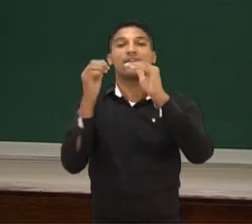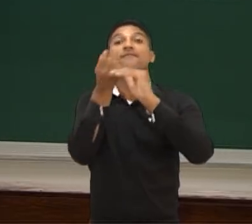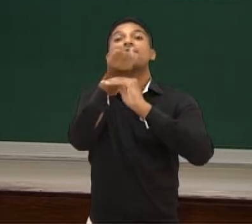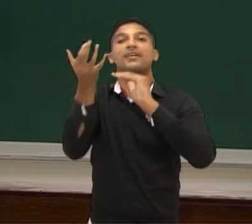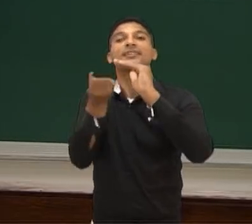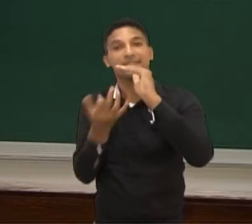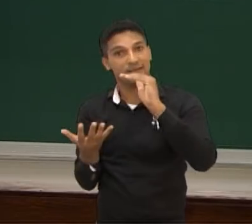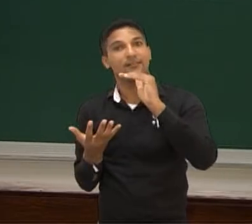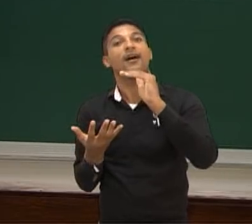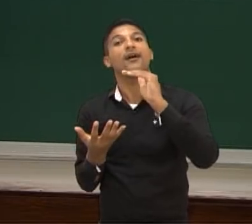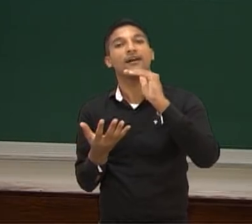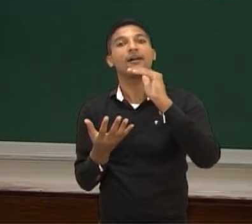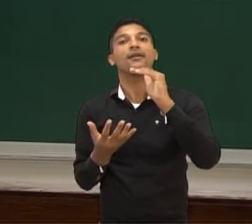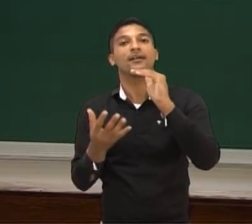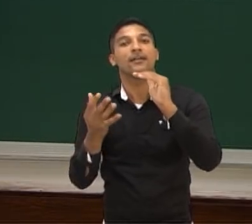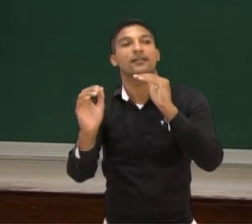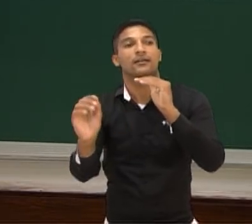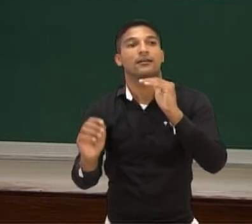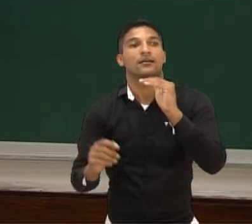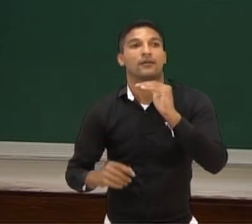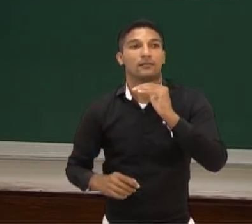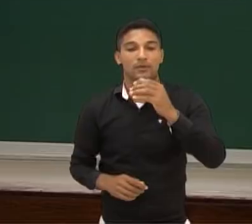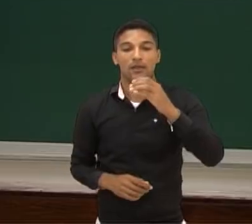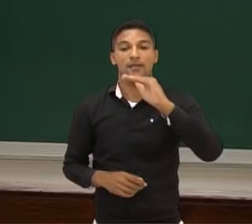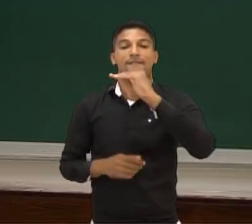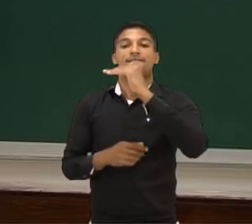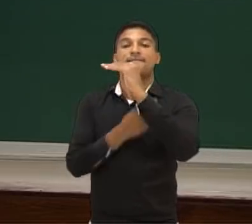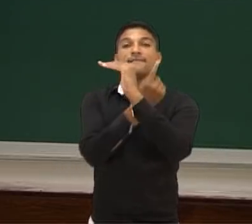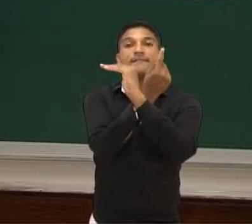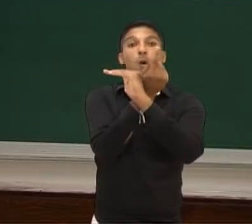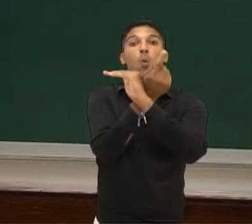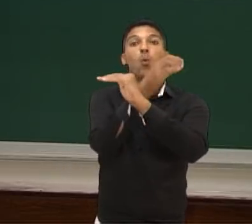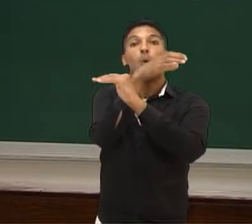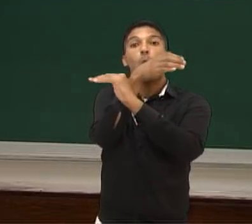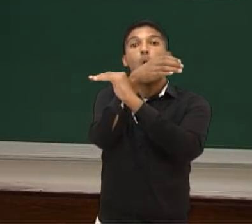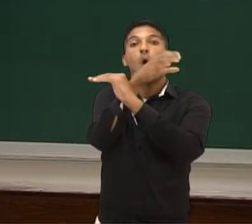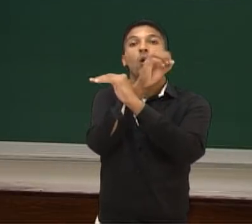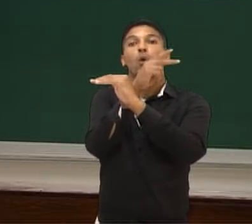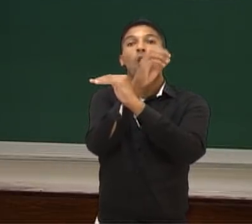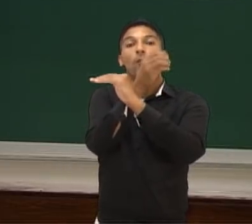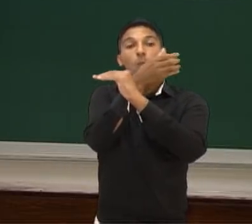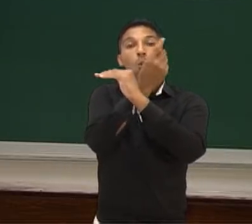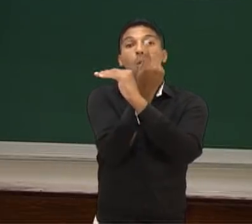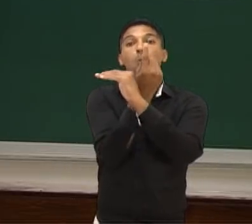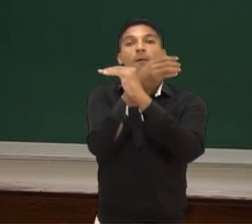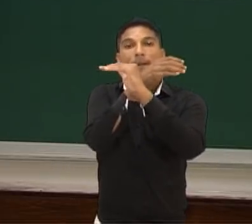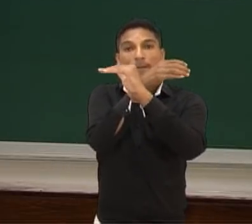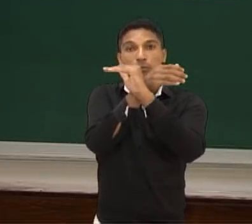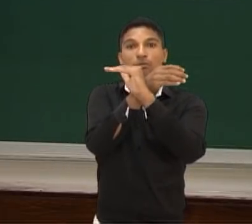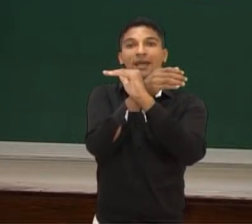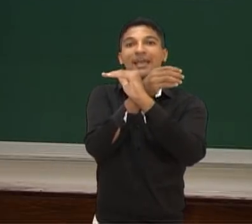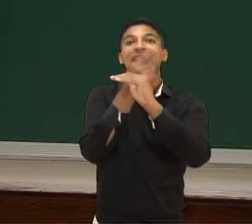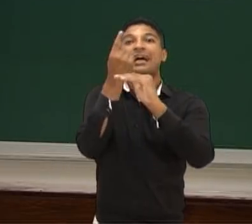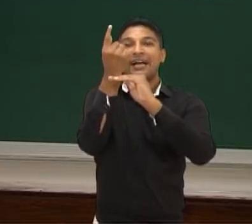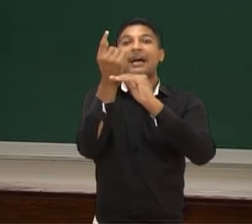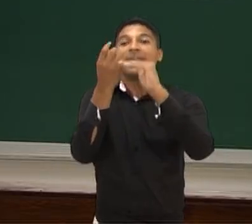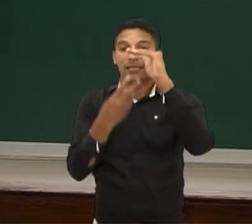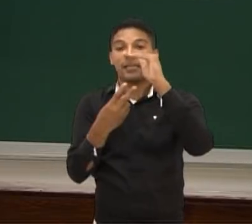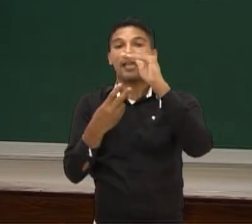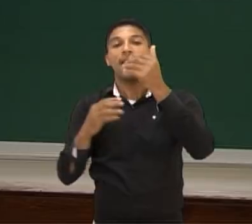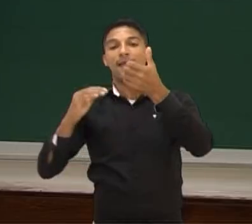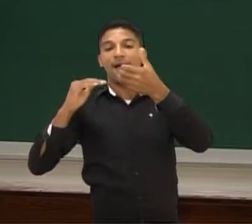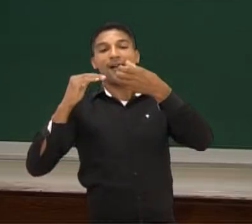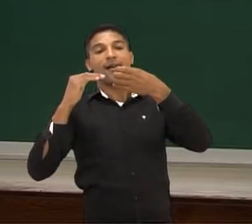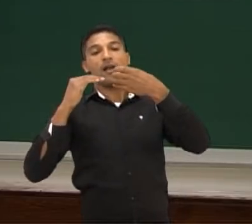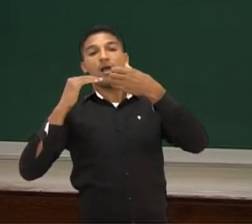certo? 1 e meio é formado por a parte inteira, que verificamos que é o número 1, e também a parte fracionária, que verificamos